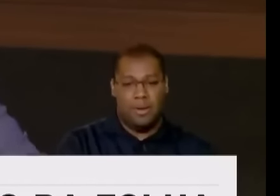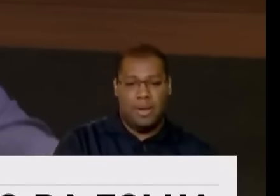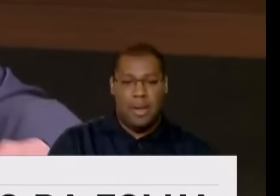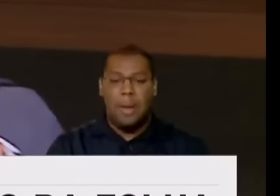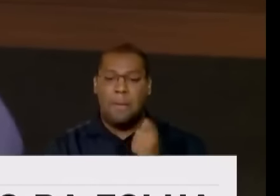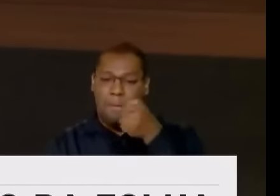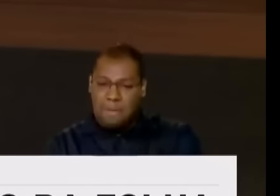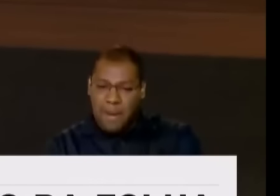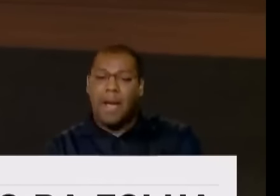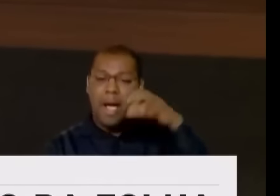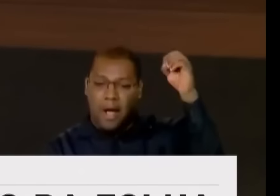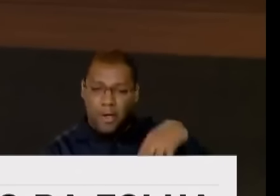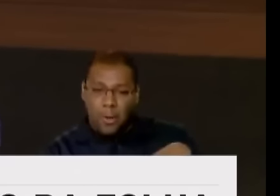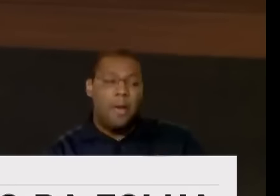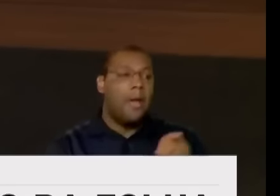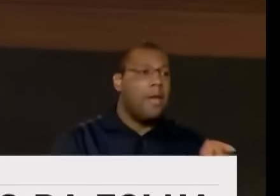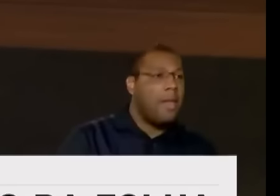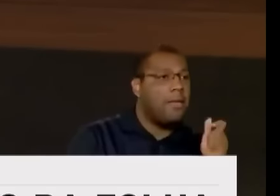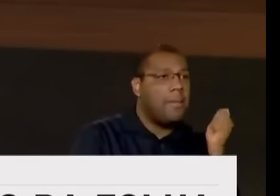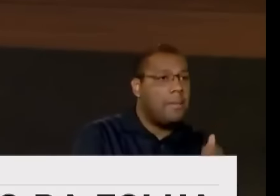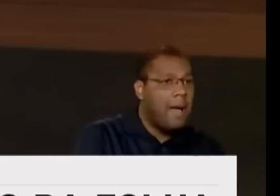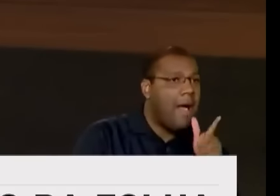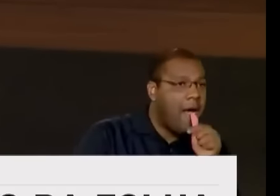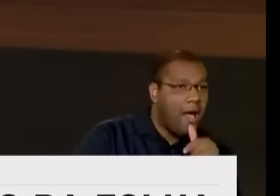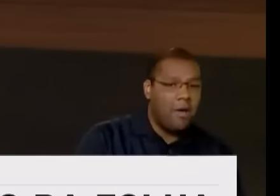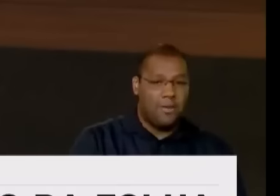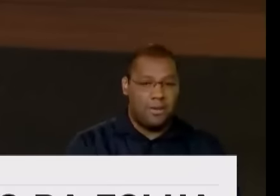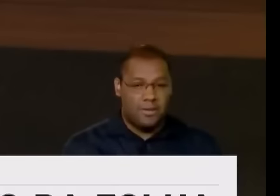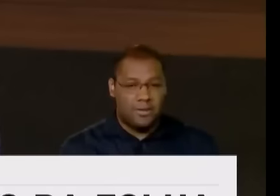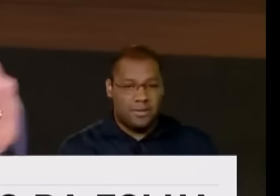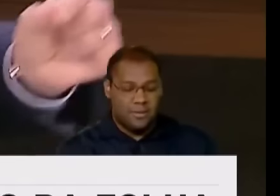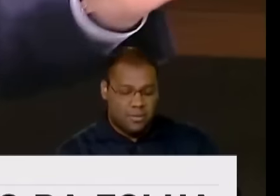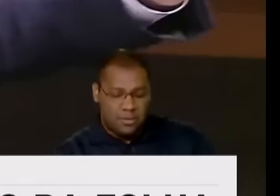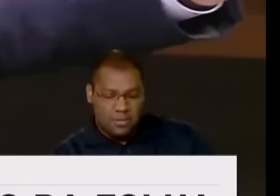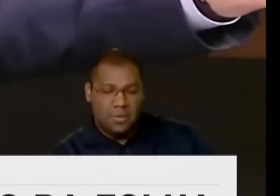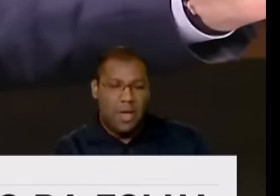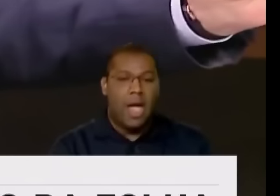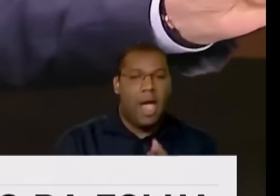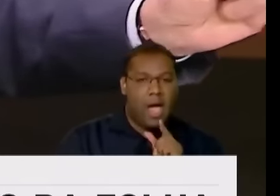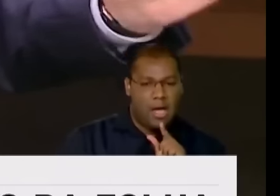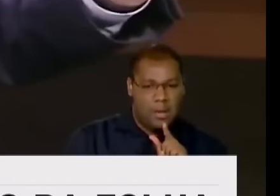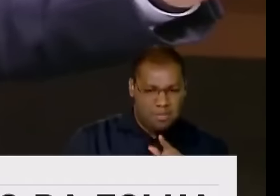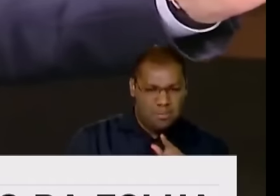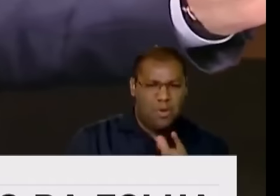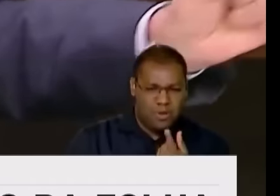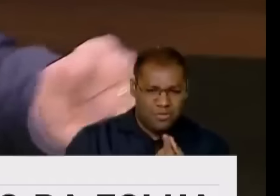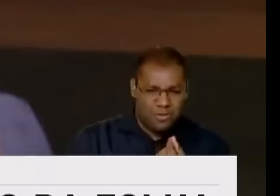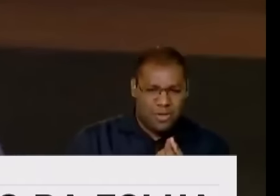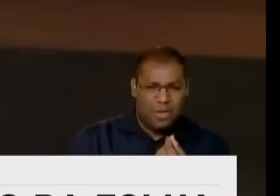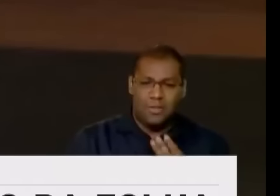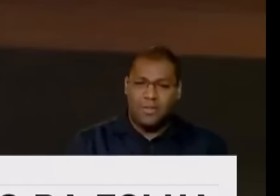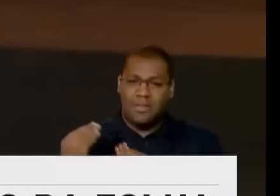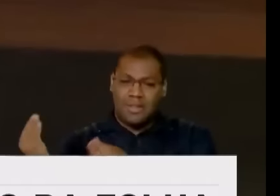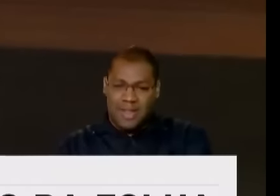da luz, isso aqui é para pagar a conta do gás, sobrou isso aqui. Sobrou isso aqui, ela falava, isso aqui é para você, sabe, para o seu